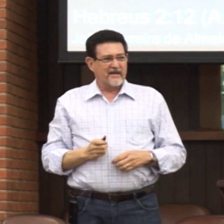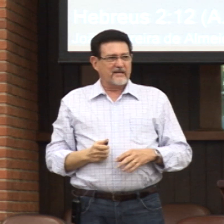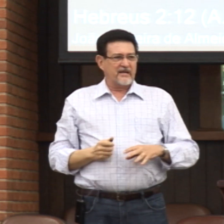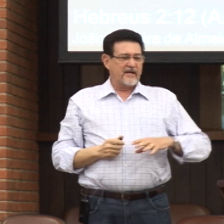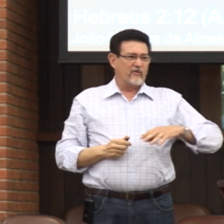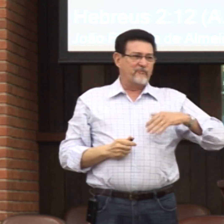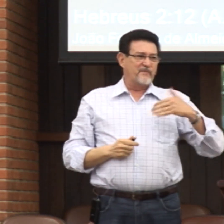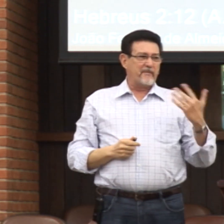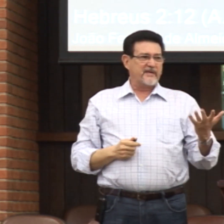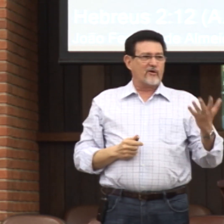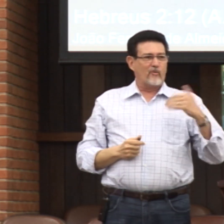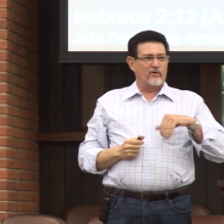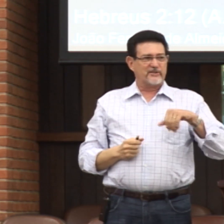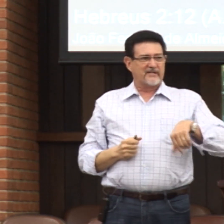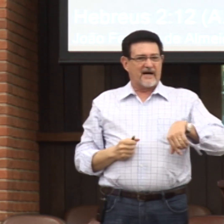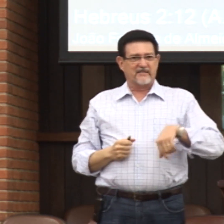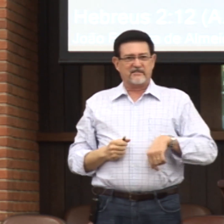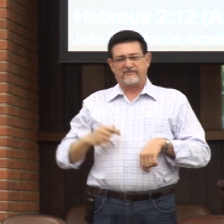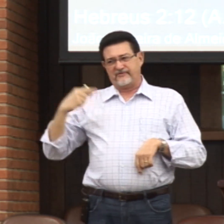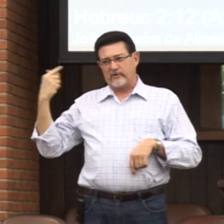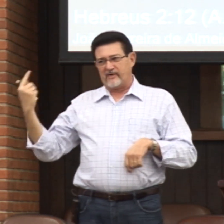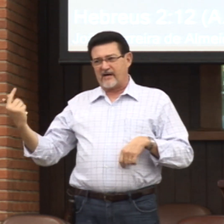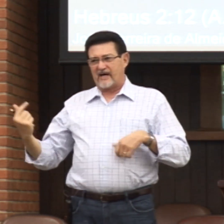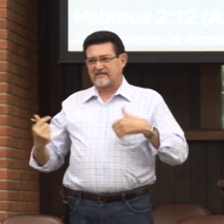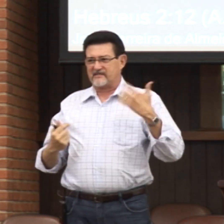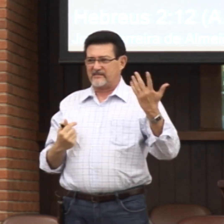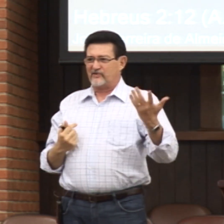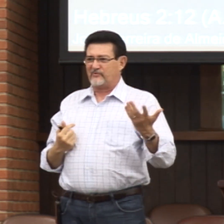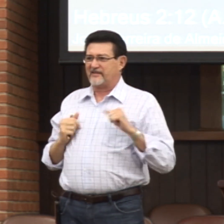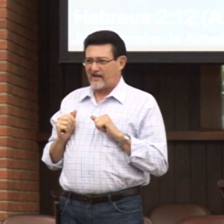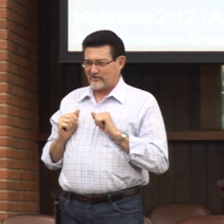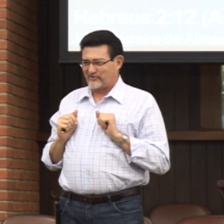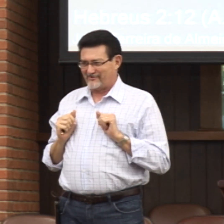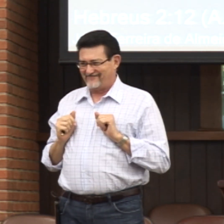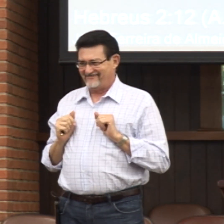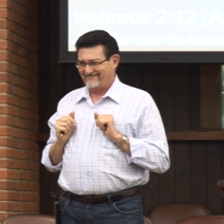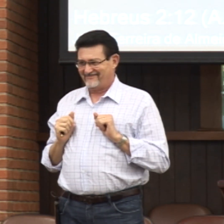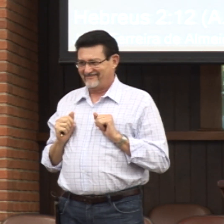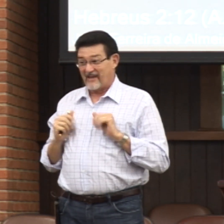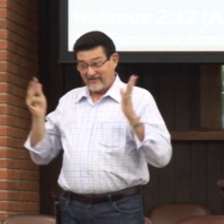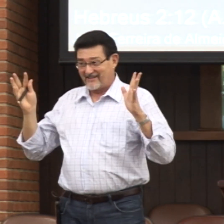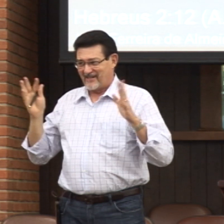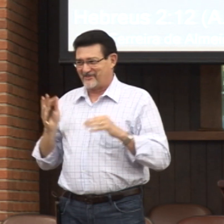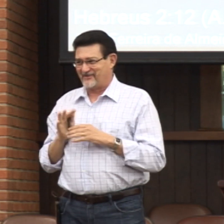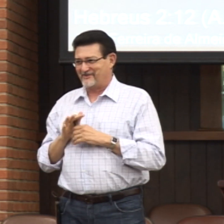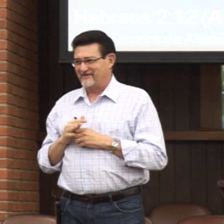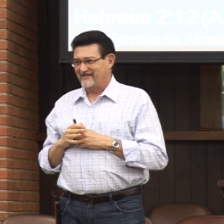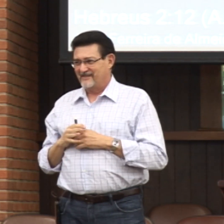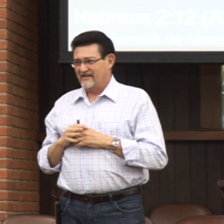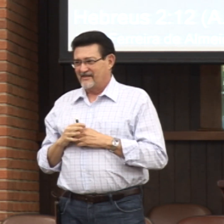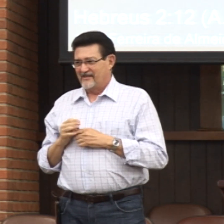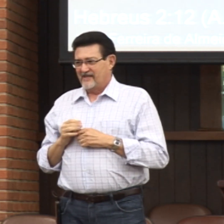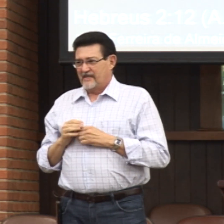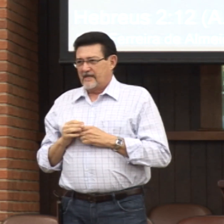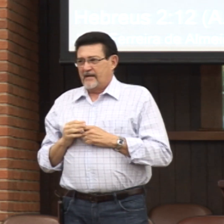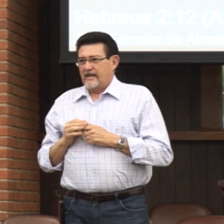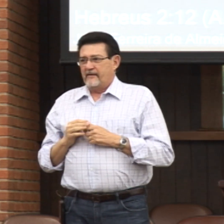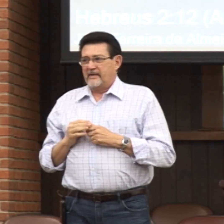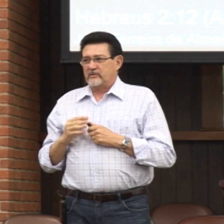agora eu na minha comodidade fico em casa assistindo Fantástico é fantástico